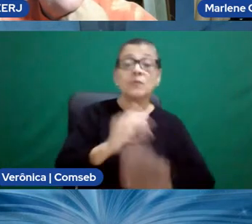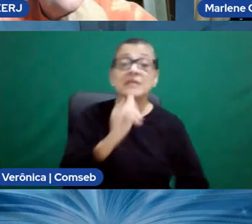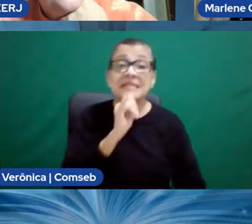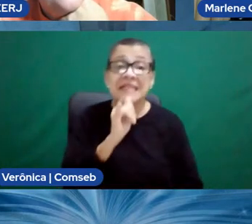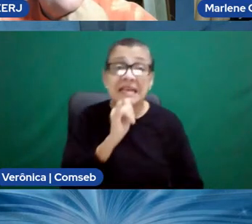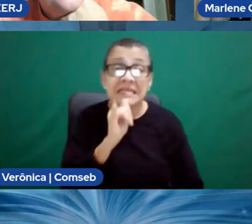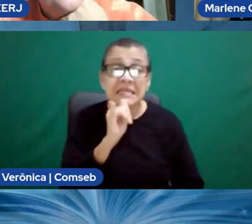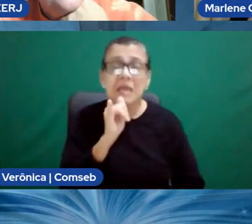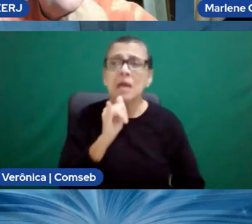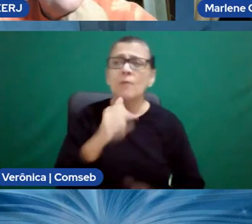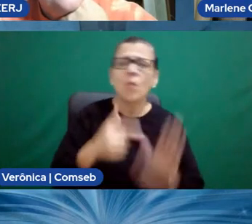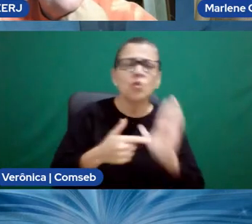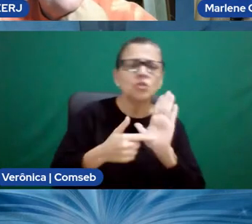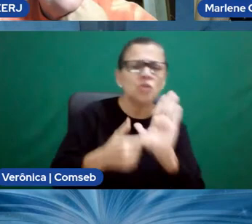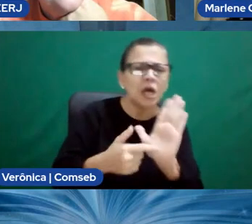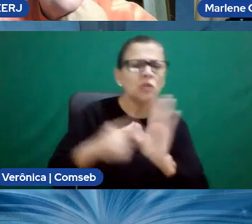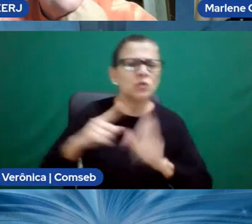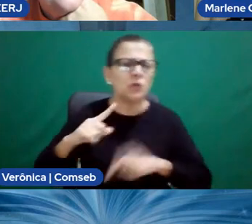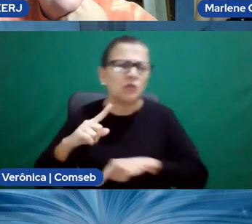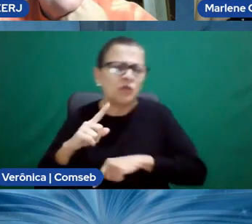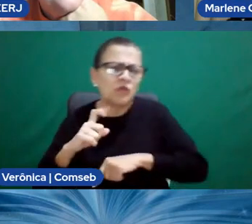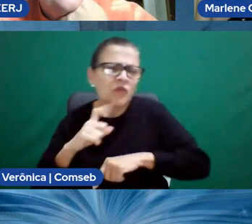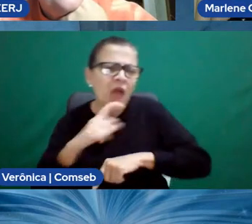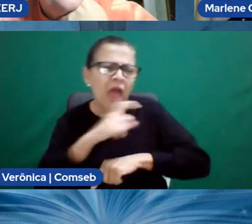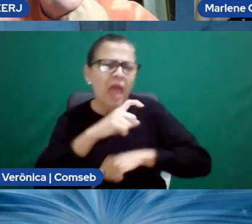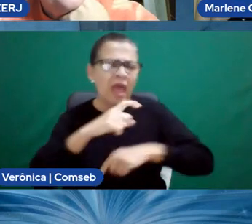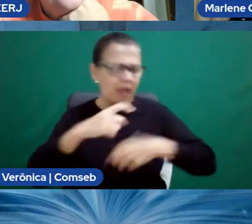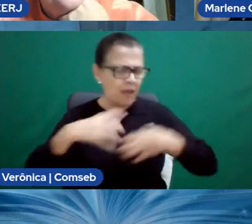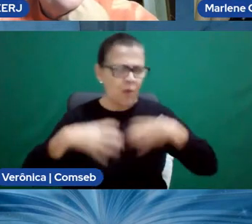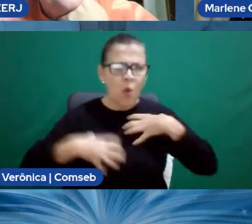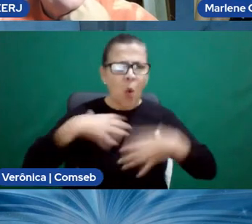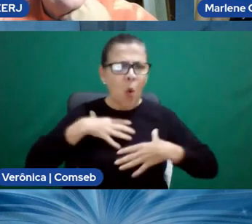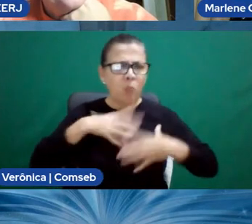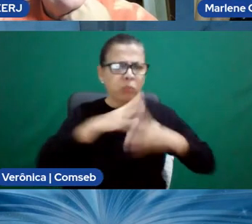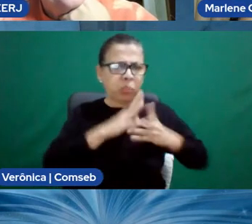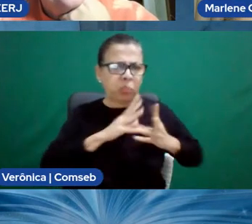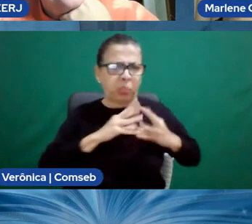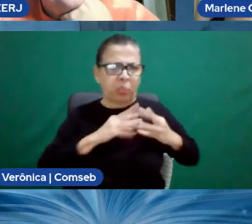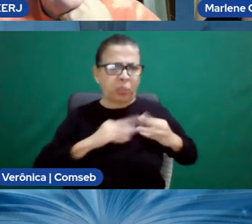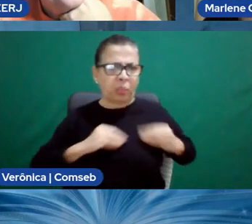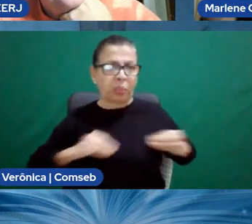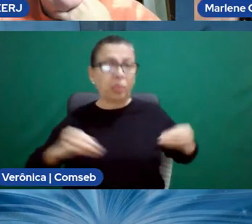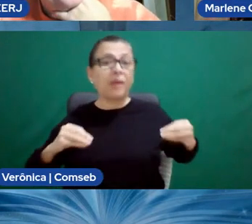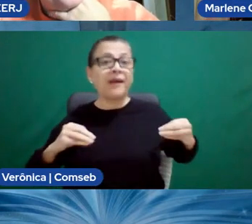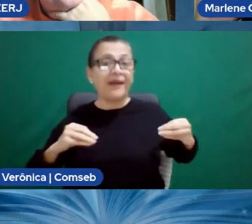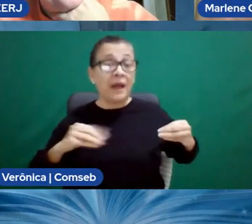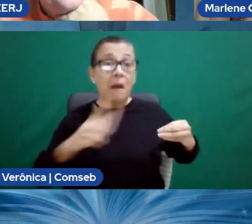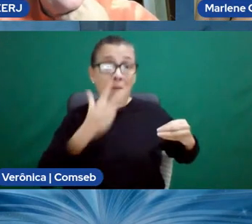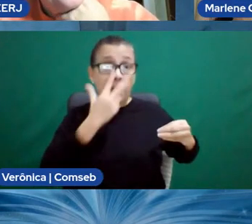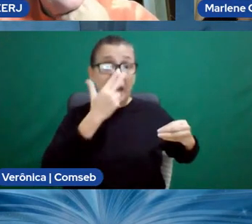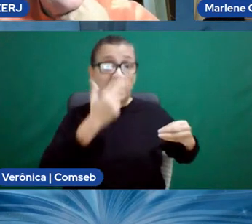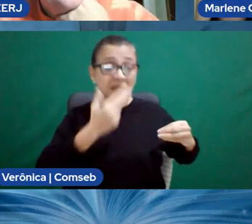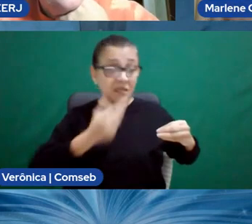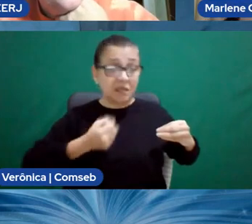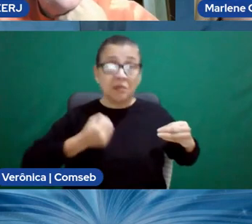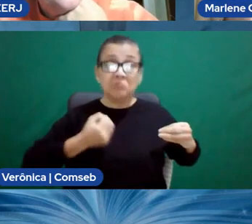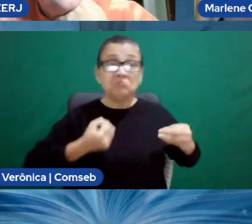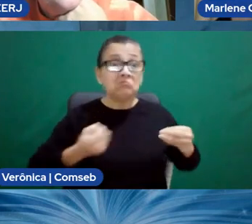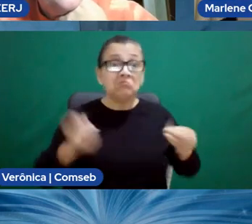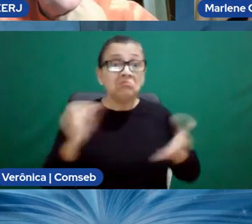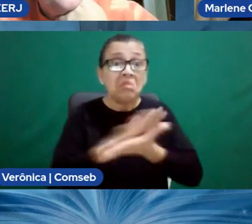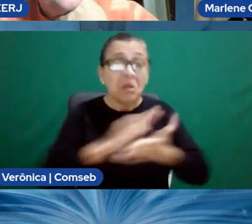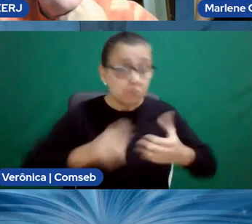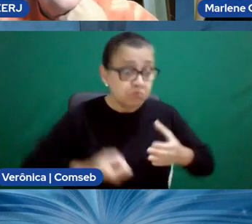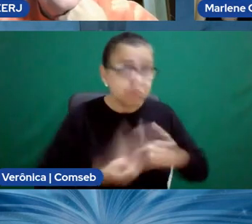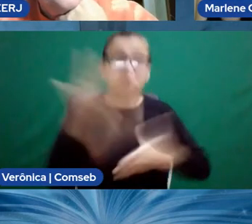de vermes, né, que se alimentam do corpo em decomposição, dá a impressão que parece que surgiram do nada, né, que só estavam